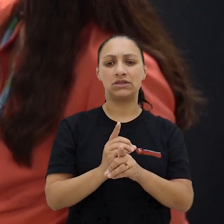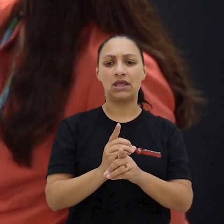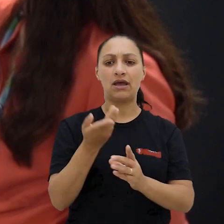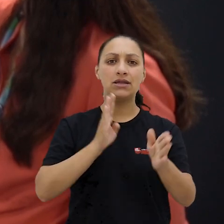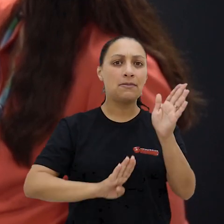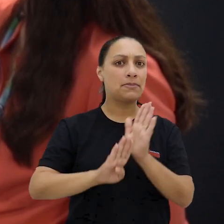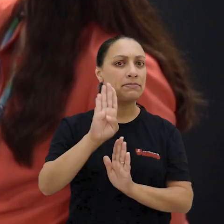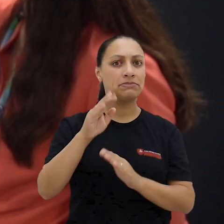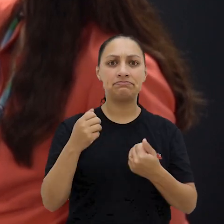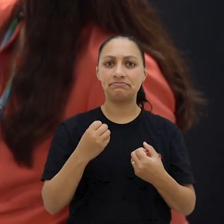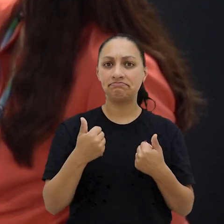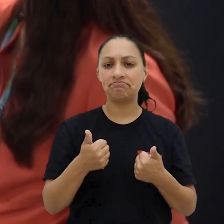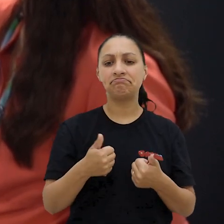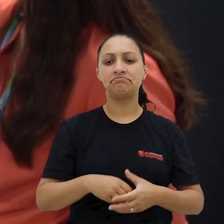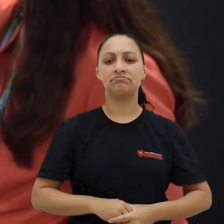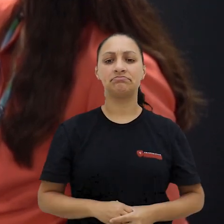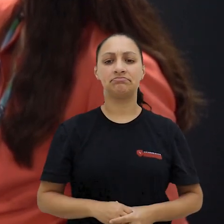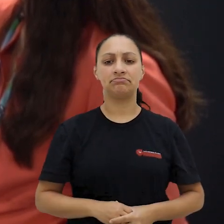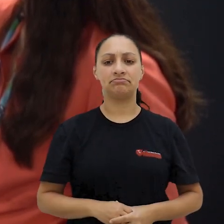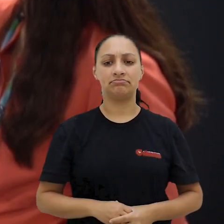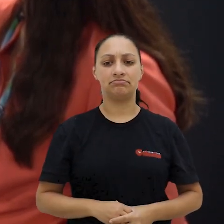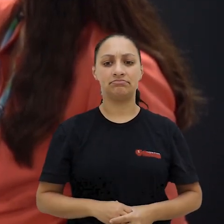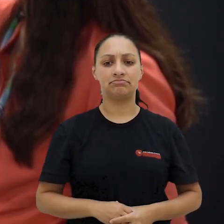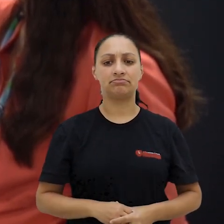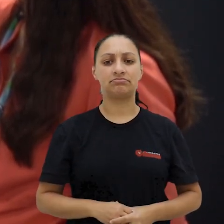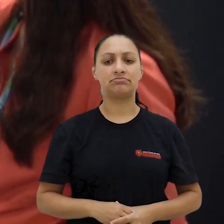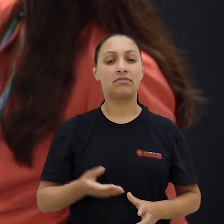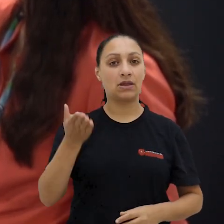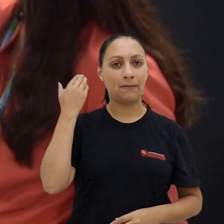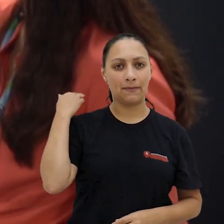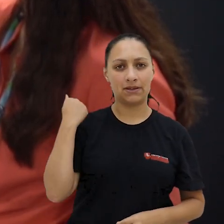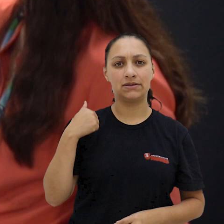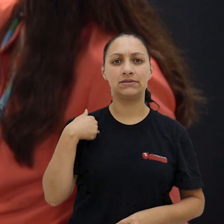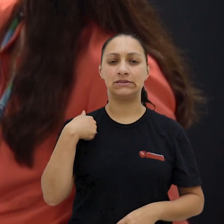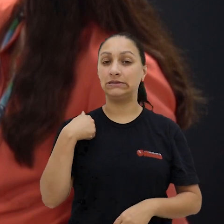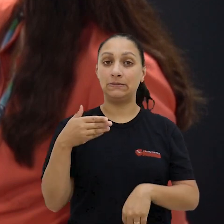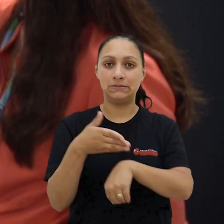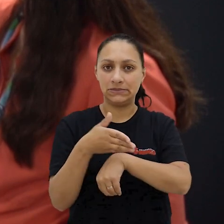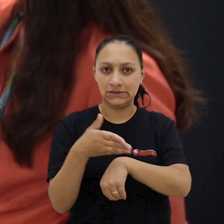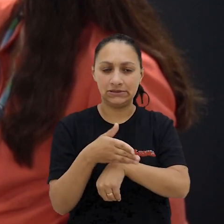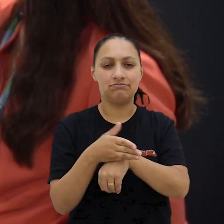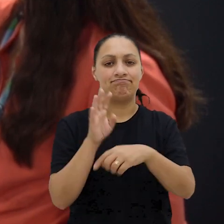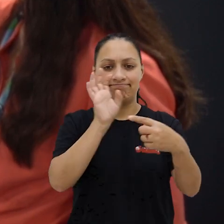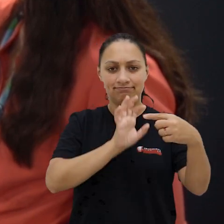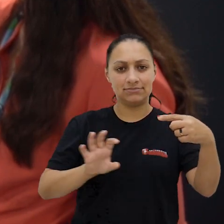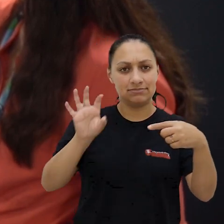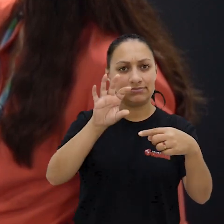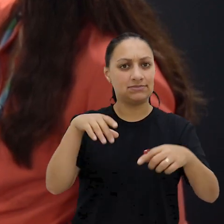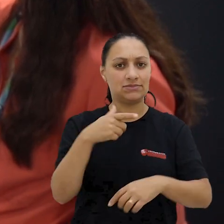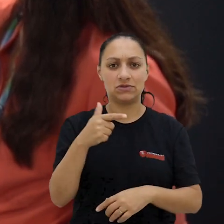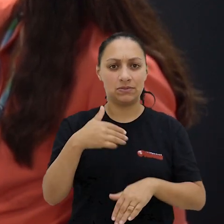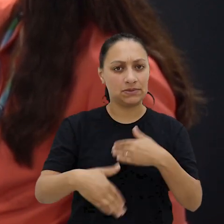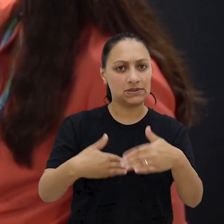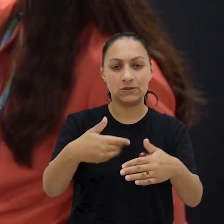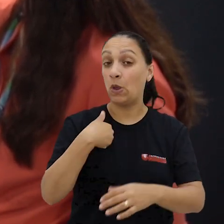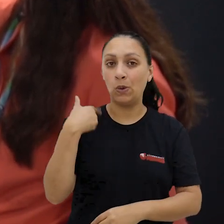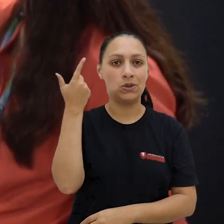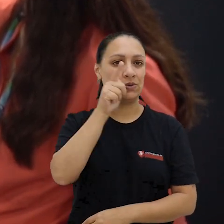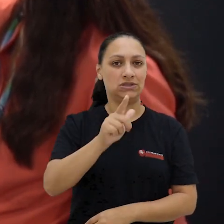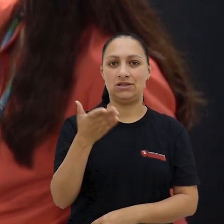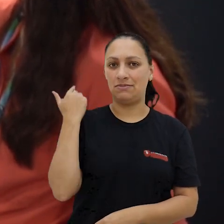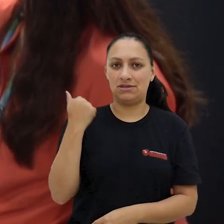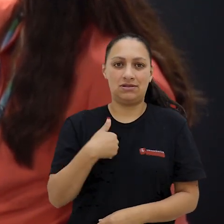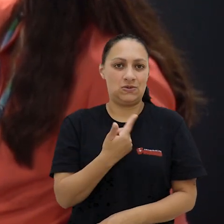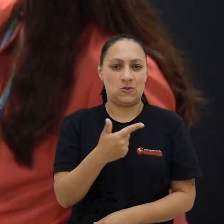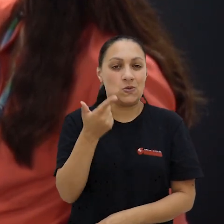bem-sucedida fazendo uma coisa. Coisa que daí, sim, no passado, não participando de ecossistema, não tendo acesso à comunicação, tu não ia